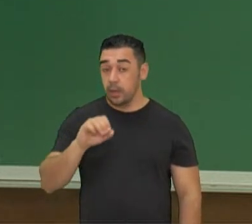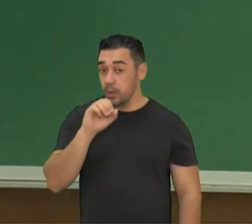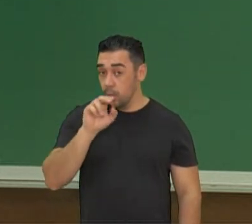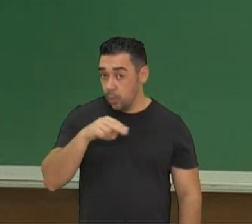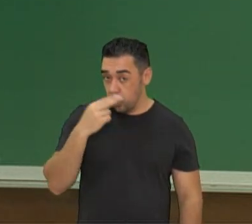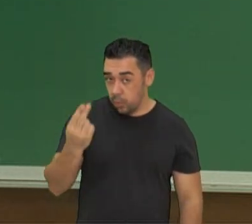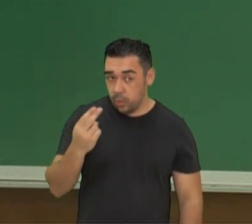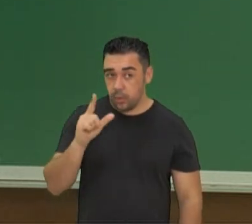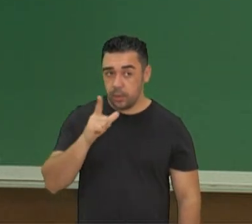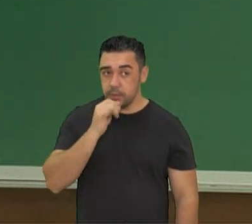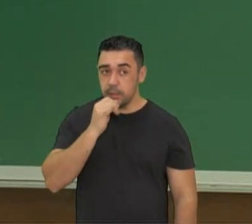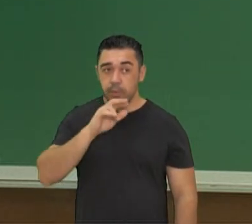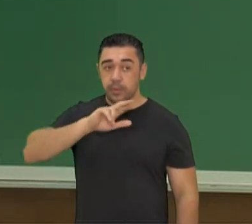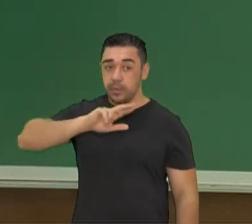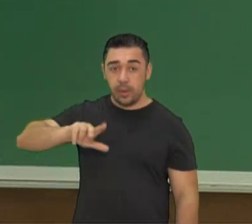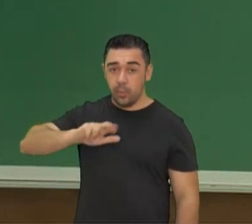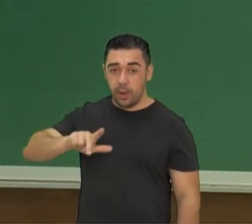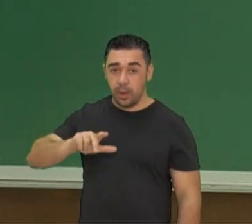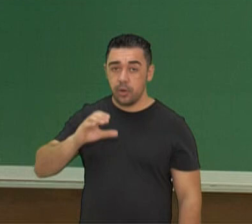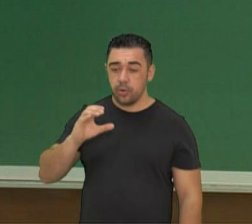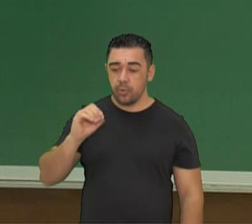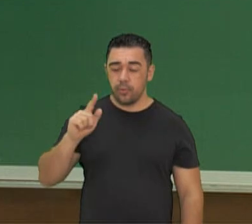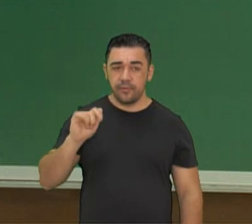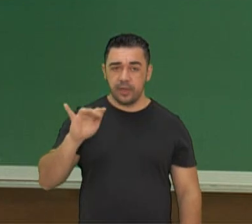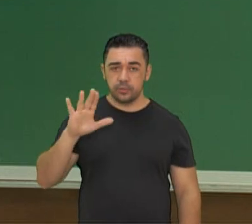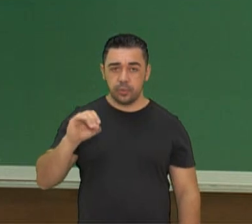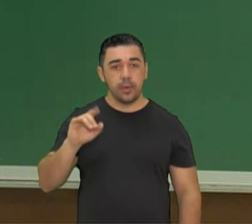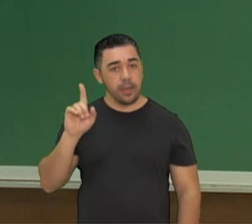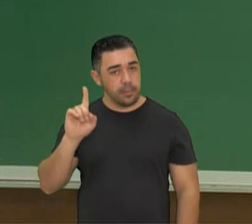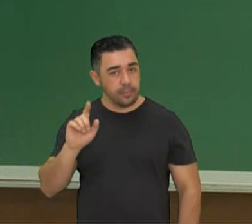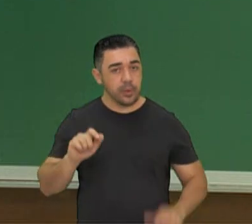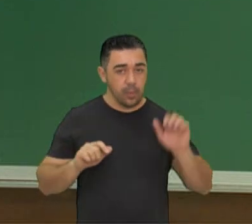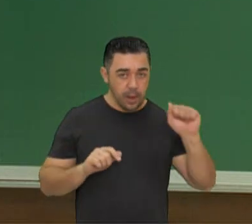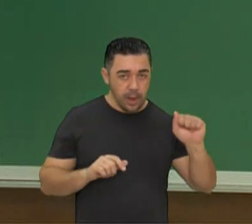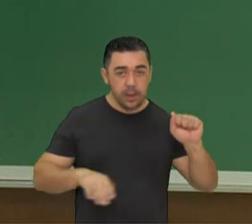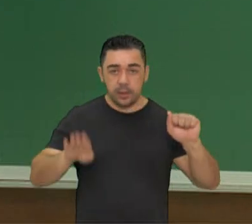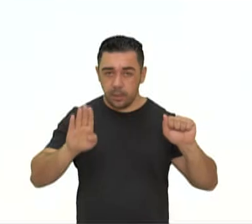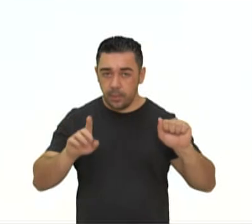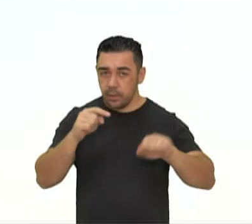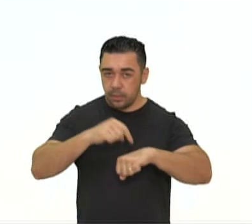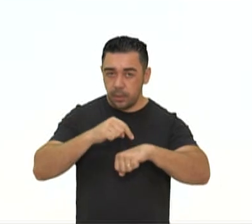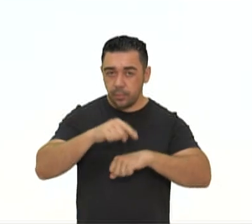são não convexos, aí você vai marcar o B. Tempinho para você fazer.